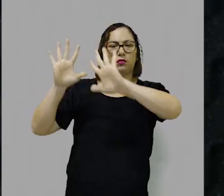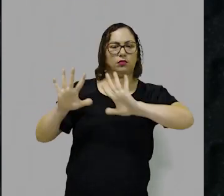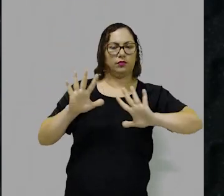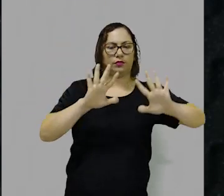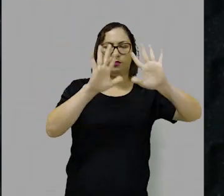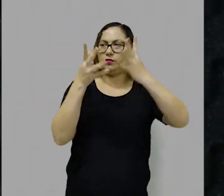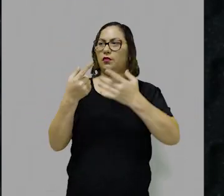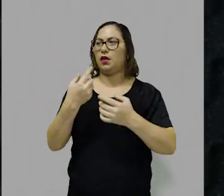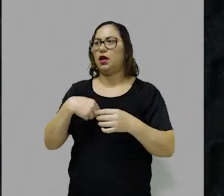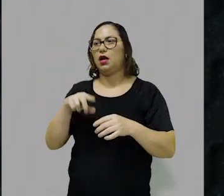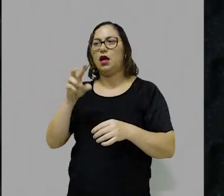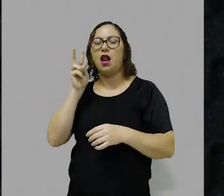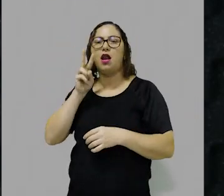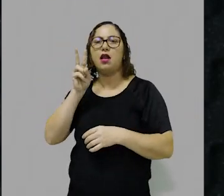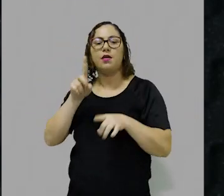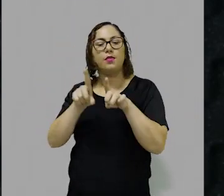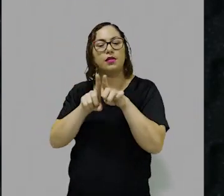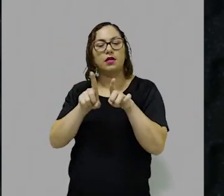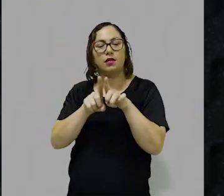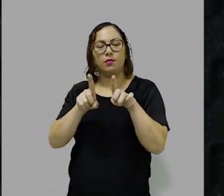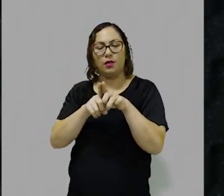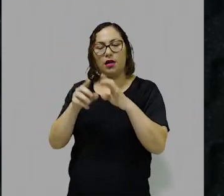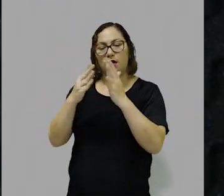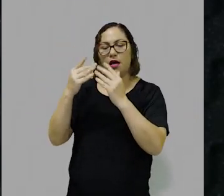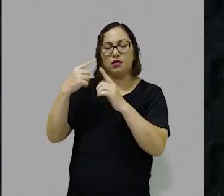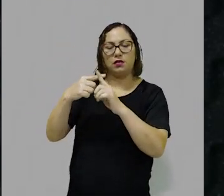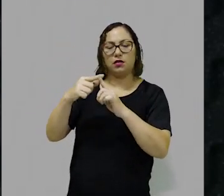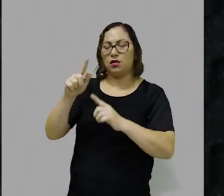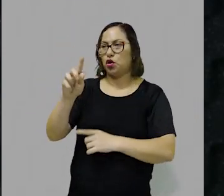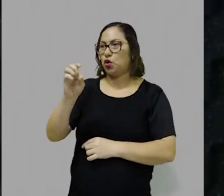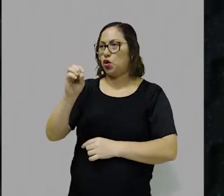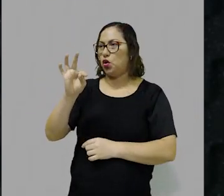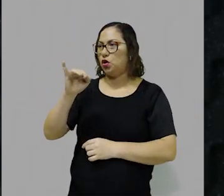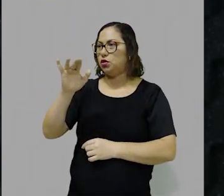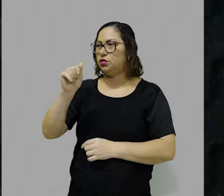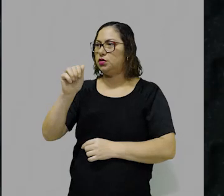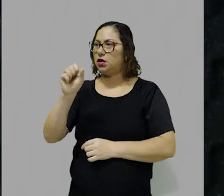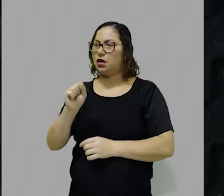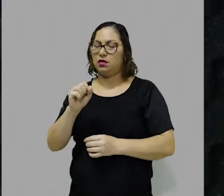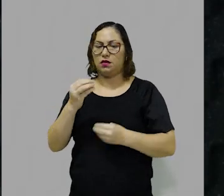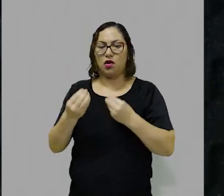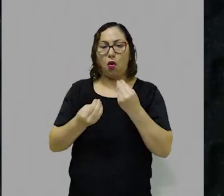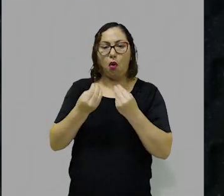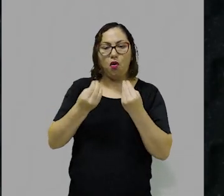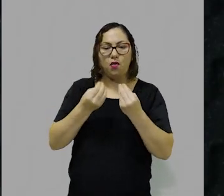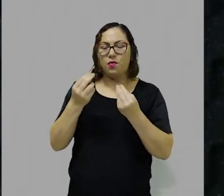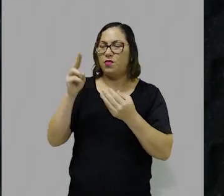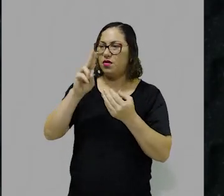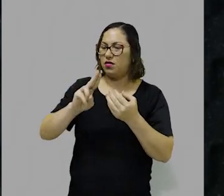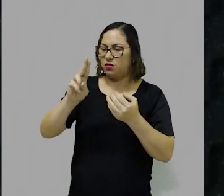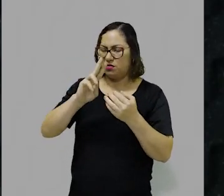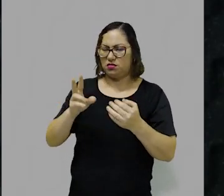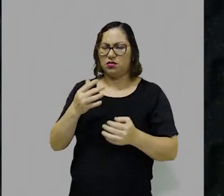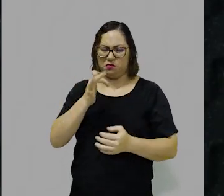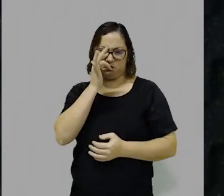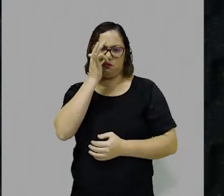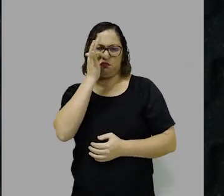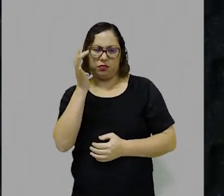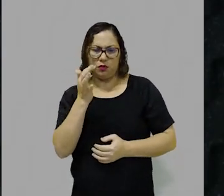trabalha nas igrejas góticas. E é o que é interessante perceber, é essa sofisticação com que eles brincam sobre